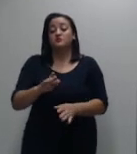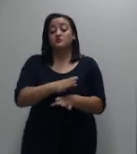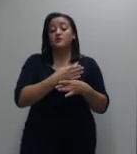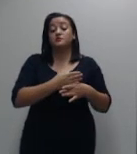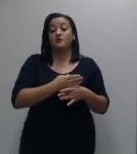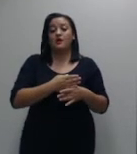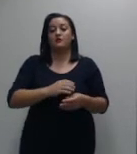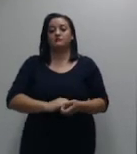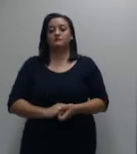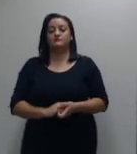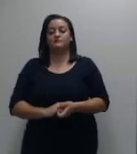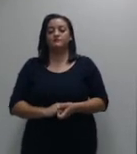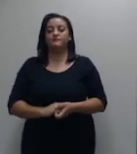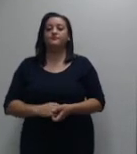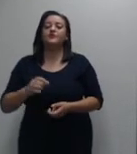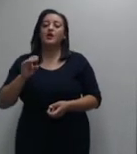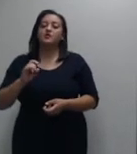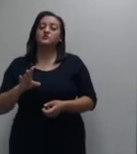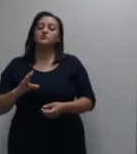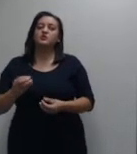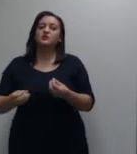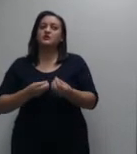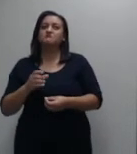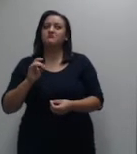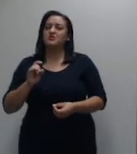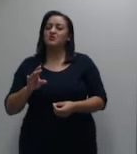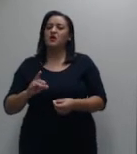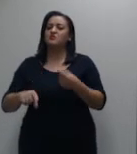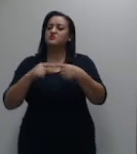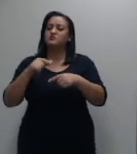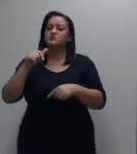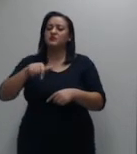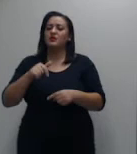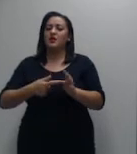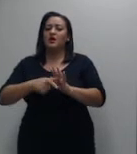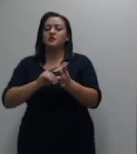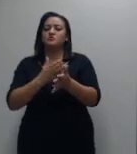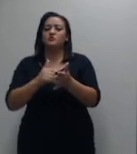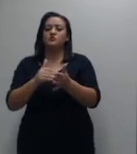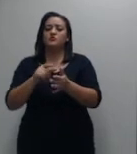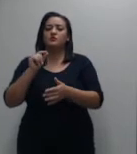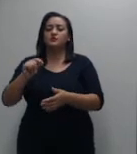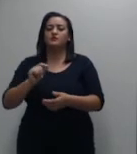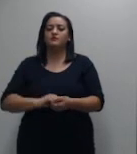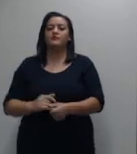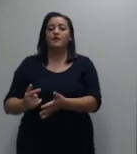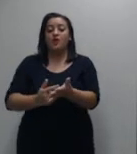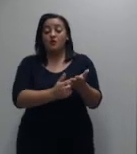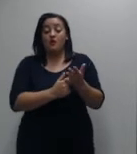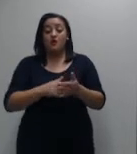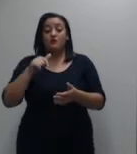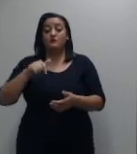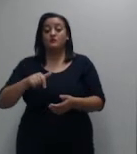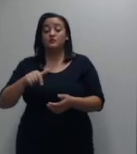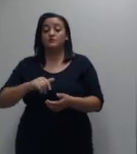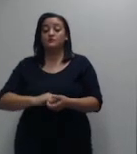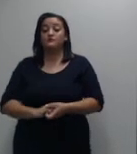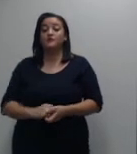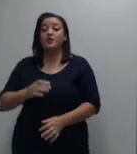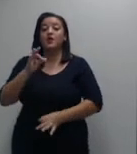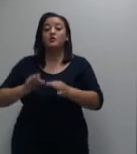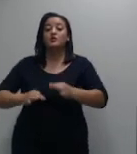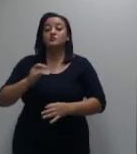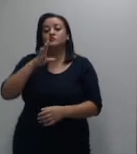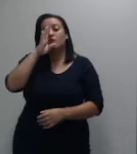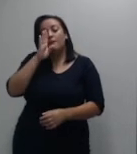automático só que não é só isso que se discutia antes de mais nada é o acórdão é que julgou o mérito